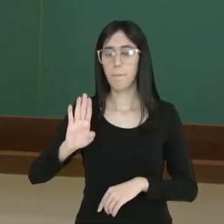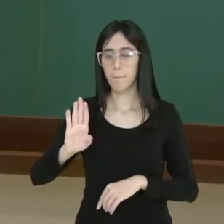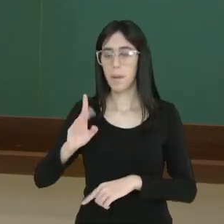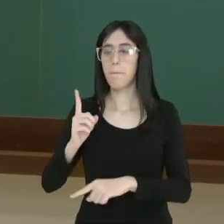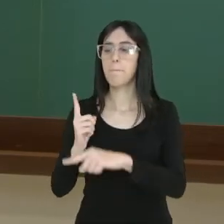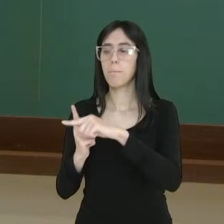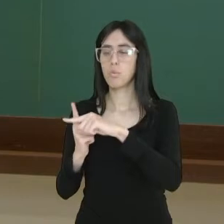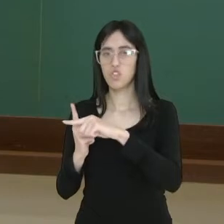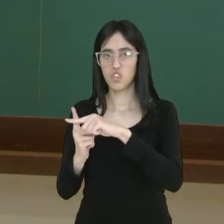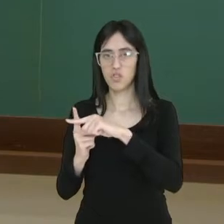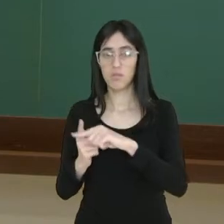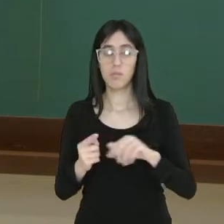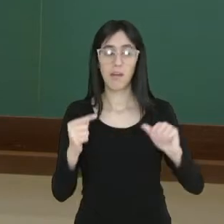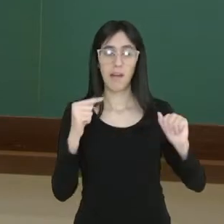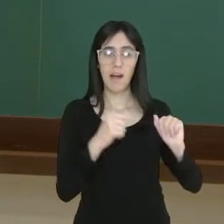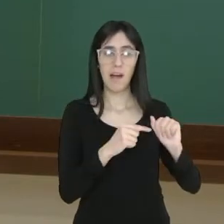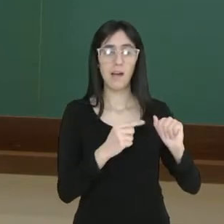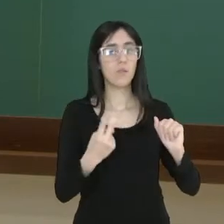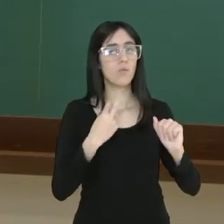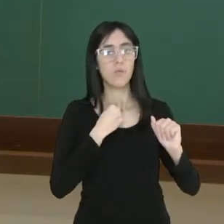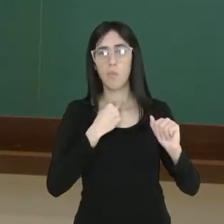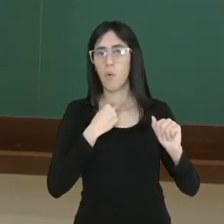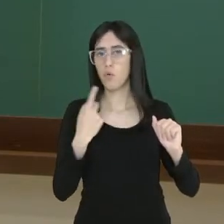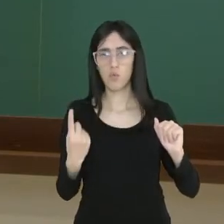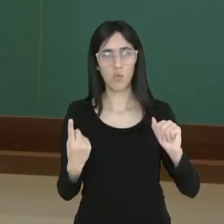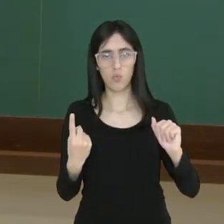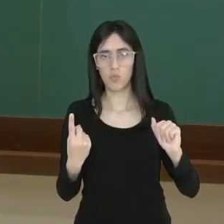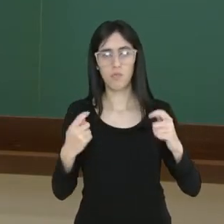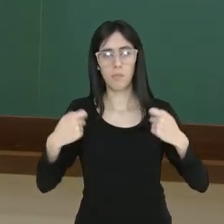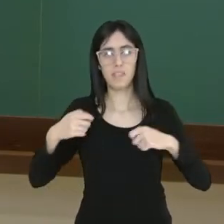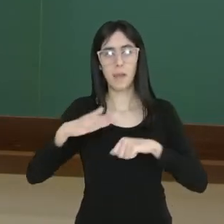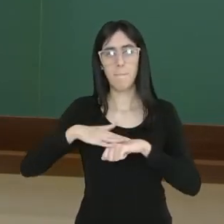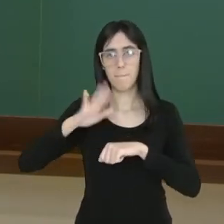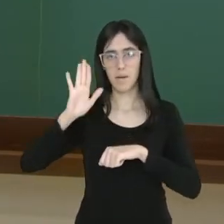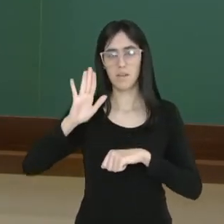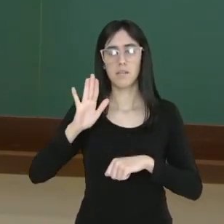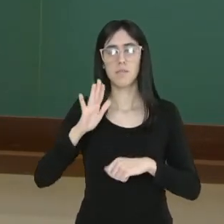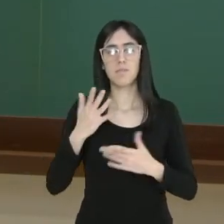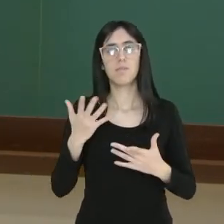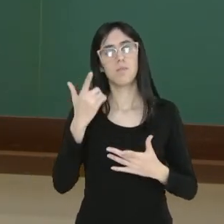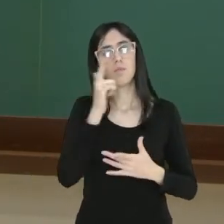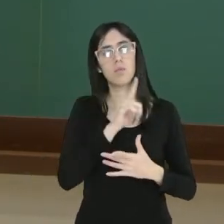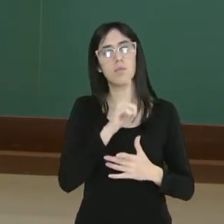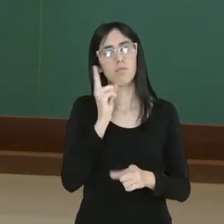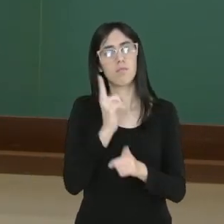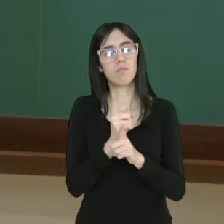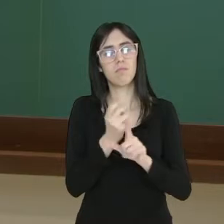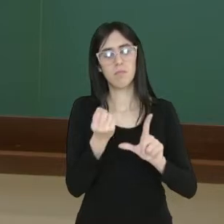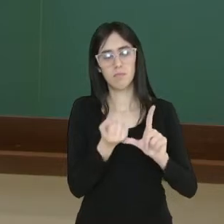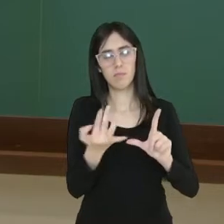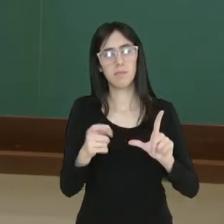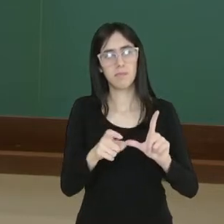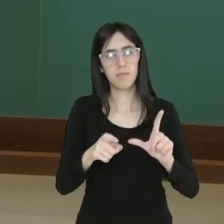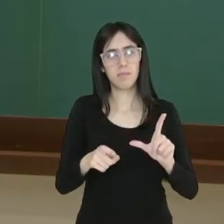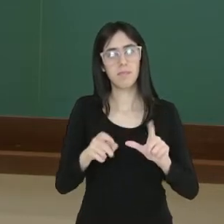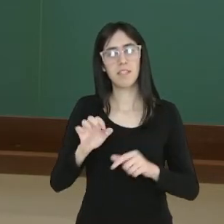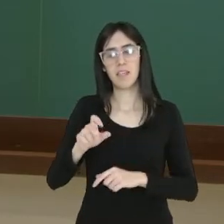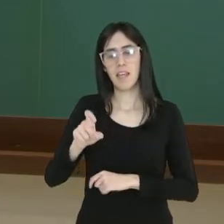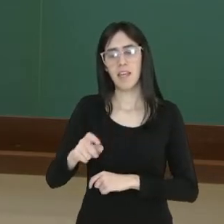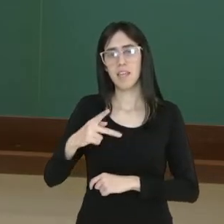positivo e o meu A diferente de 1, nós vamos definir o logaritmo como o expoente